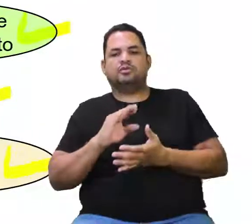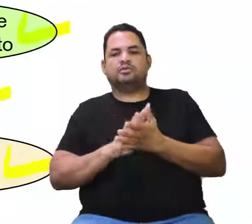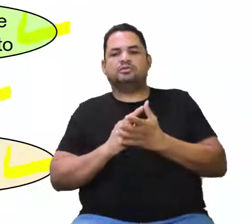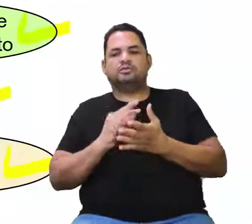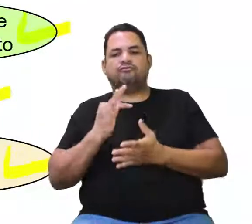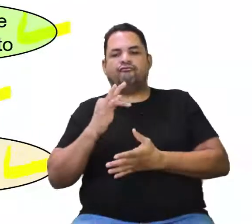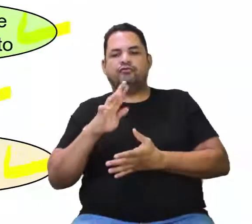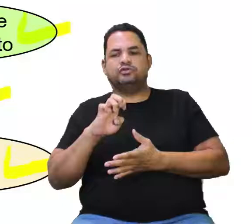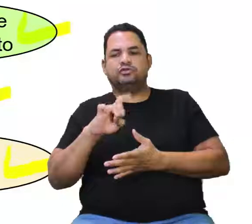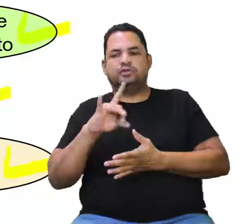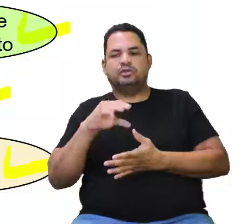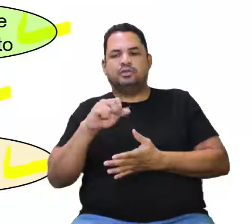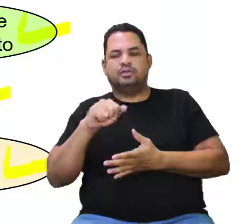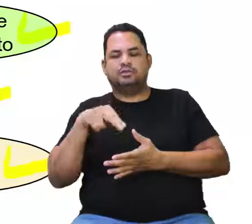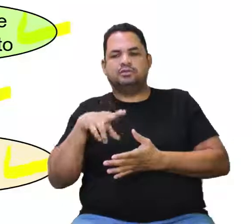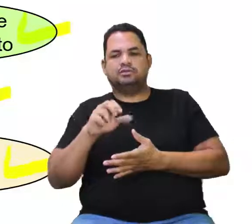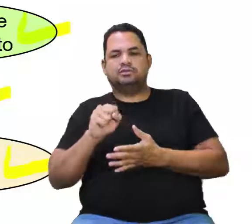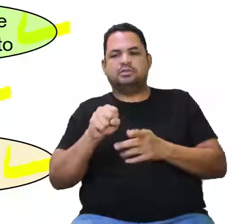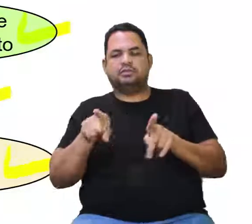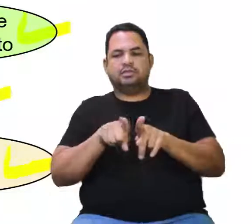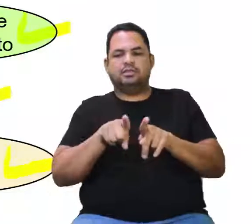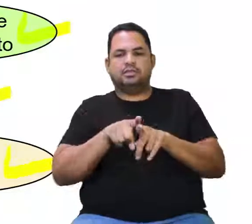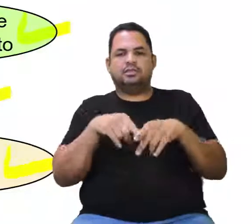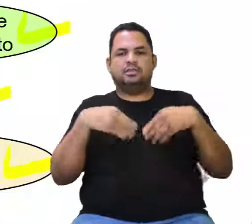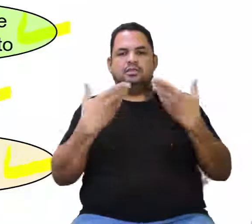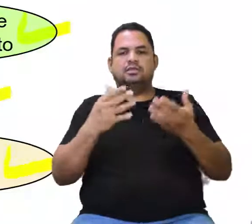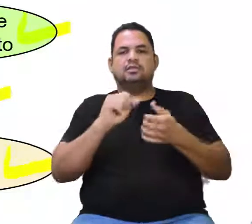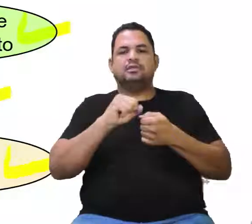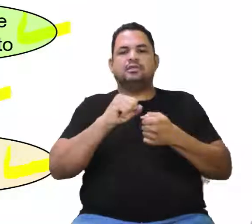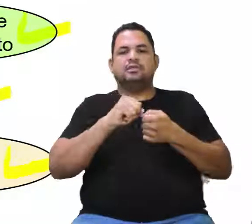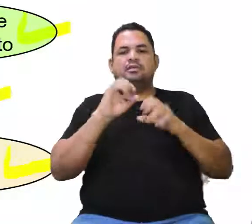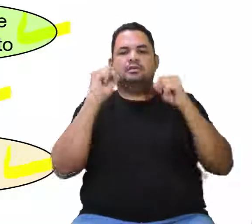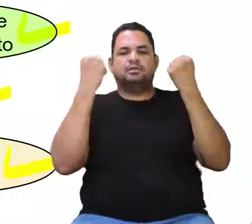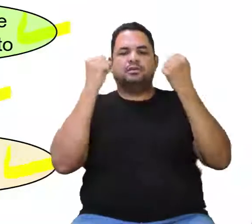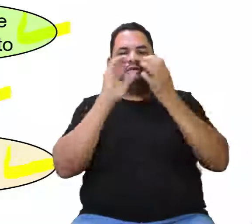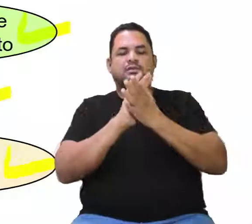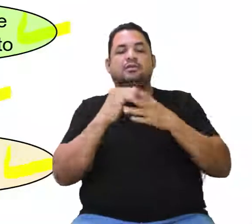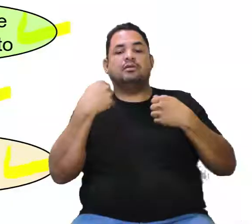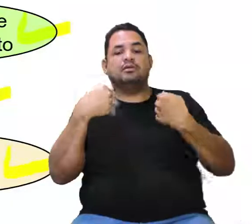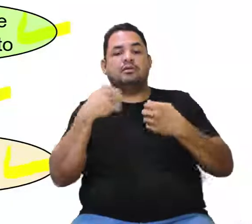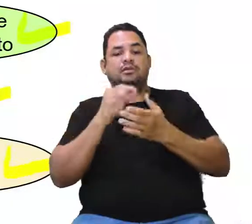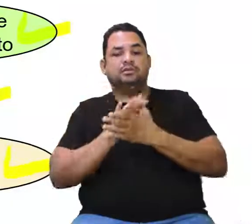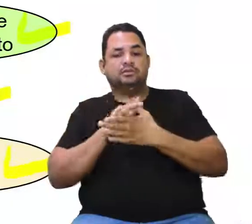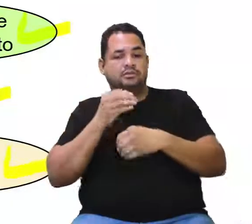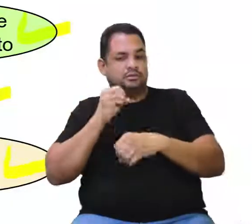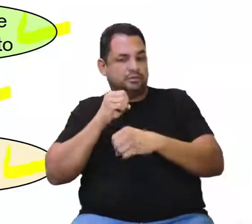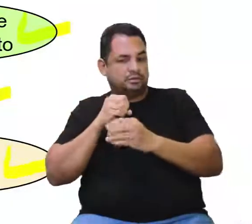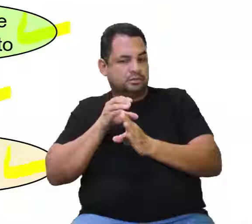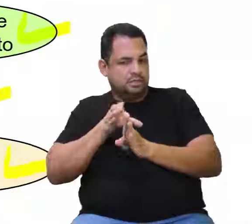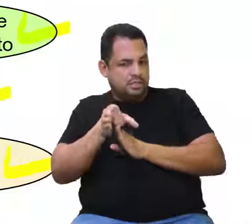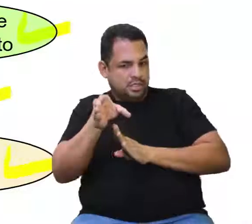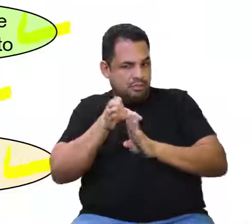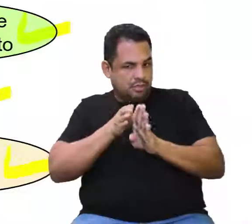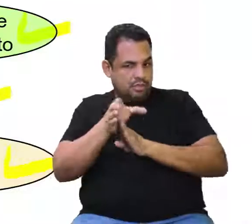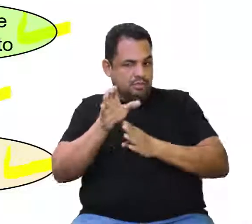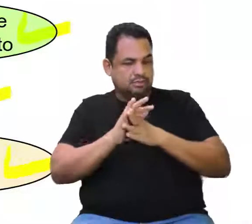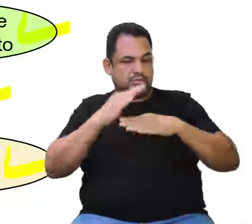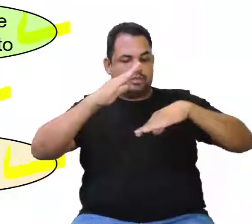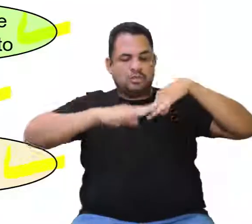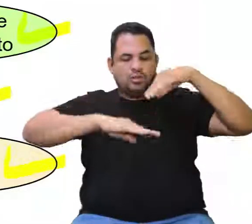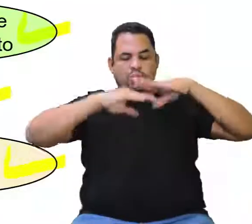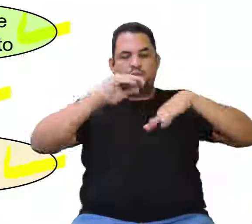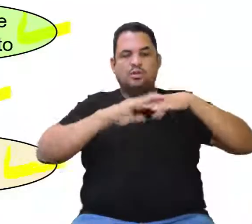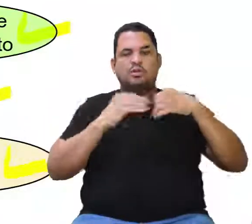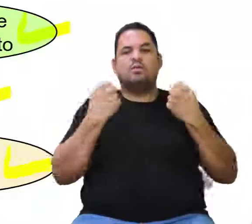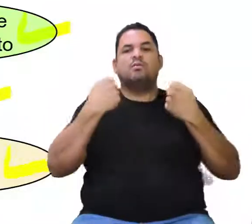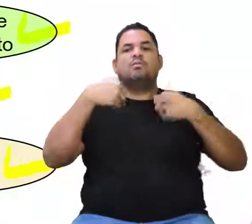os funcionais. Perfeito. Então, fazer um exercício físico, eu preciso de orientação do profissional, justamente para que